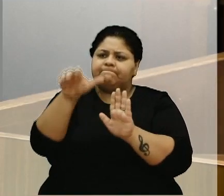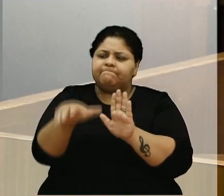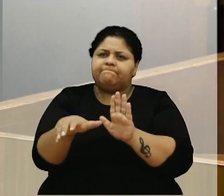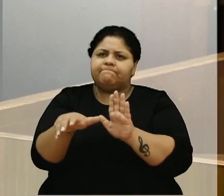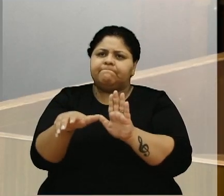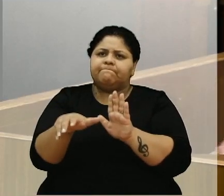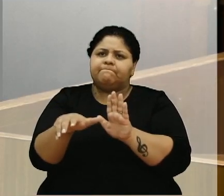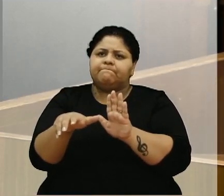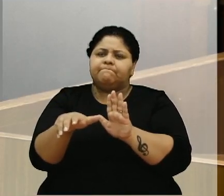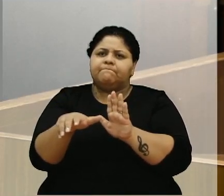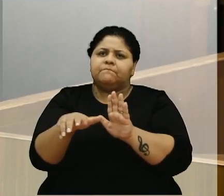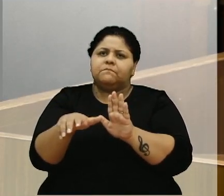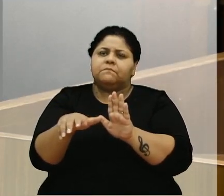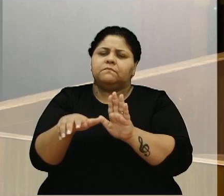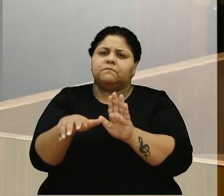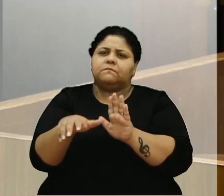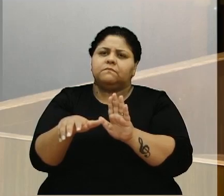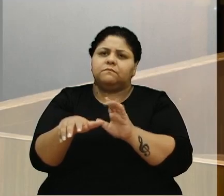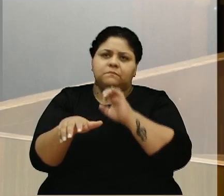da UAB faz,